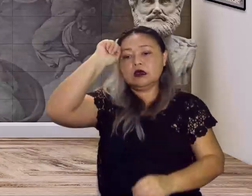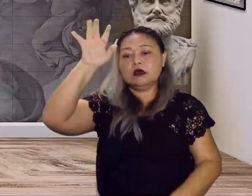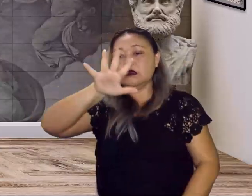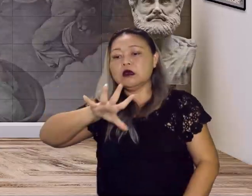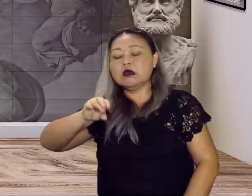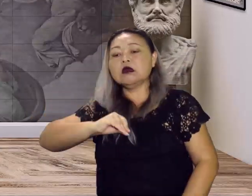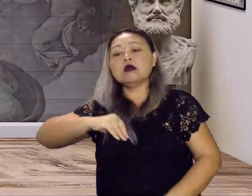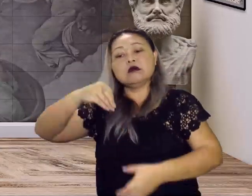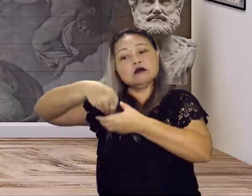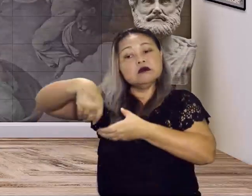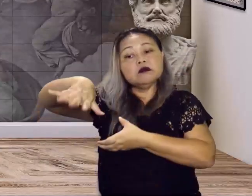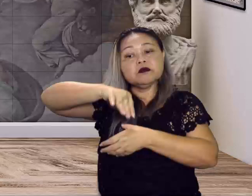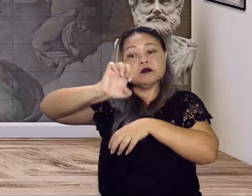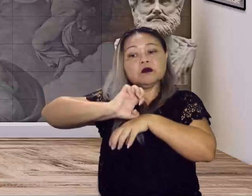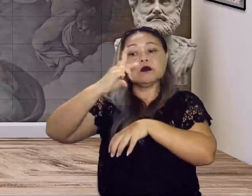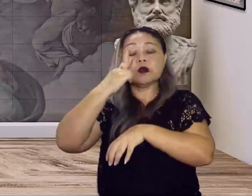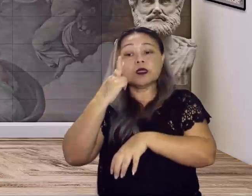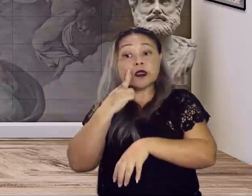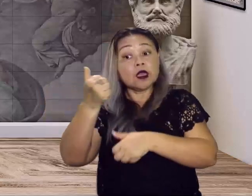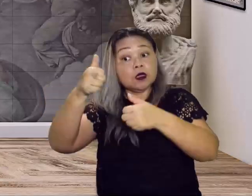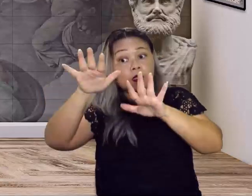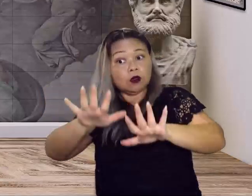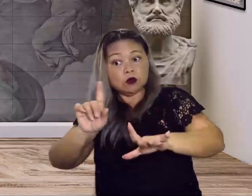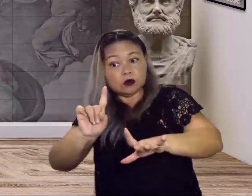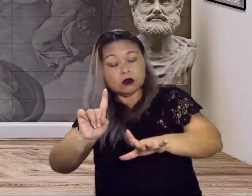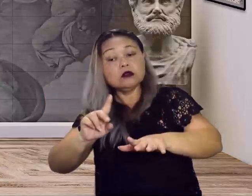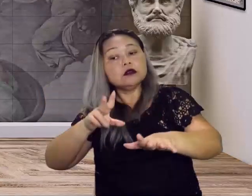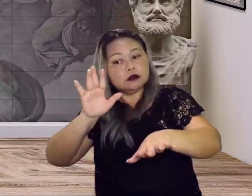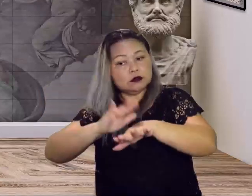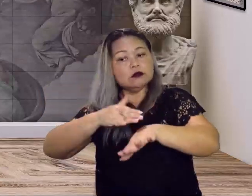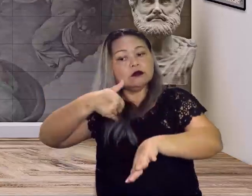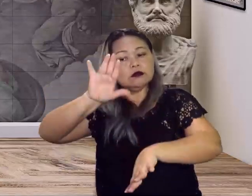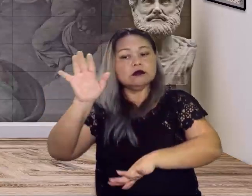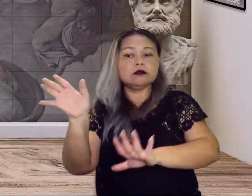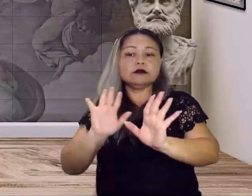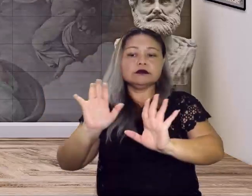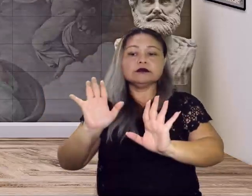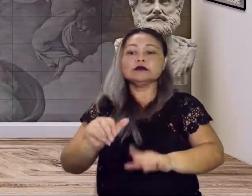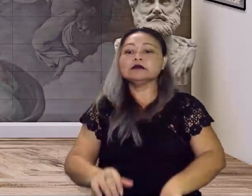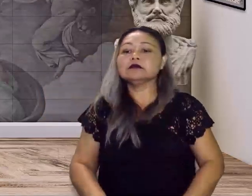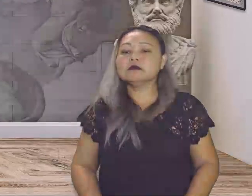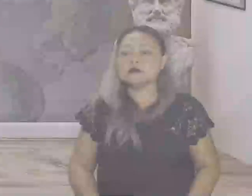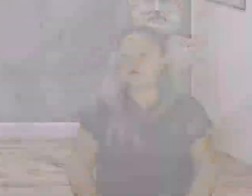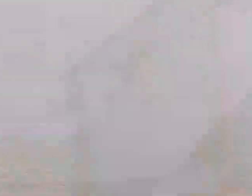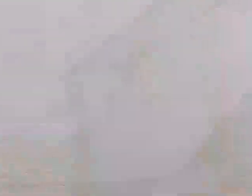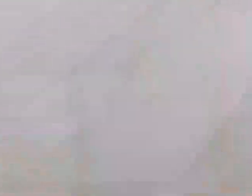nosso meio do estado de Rondônia. Não saia daí que nós temos mais, hein? Até mais. Tchau, tchau.